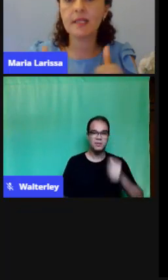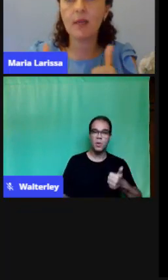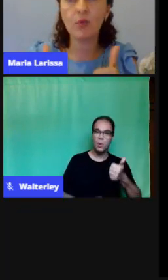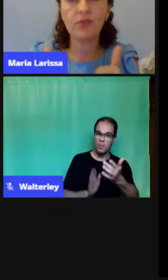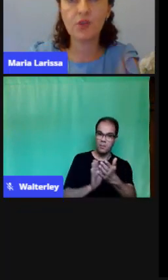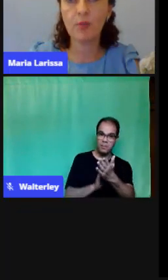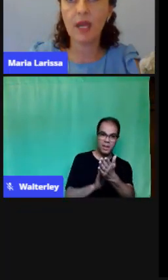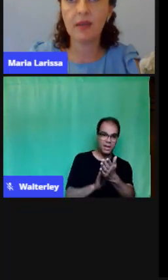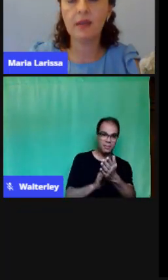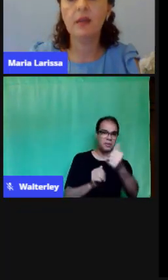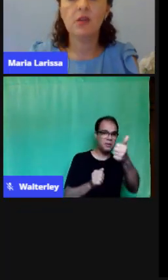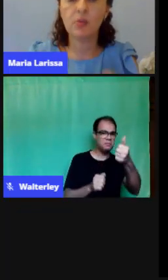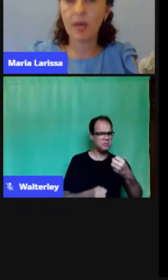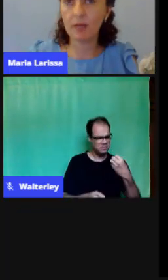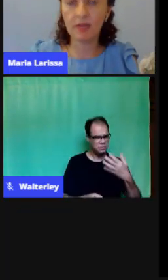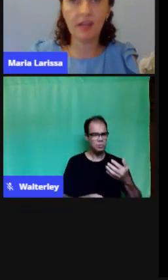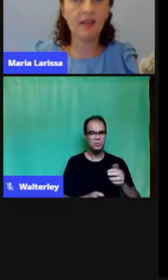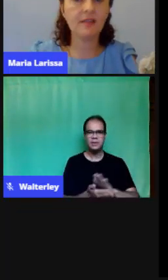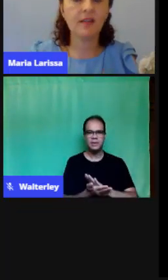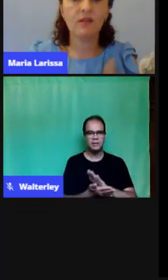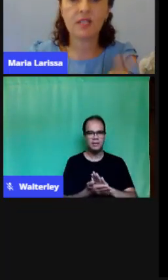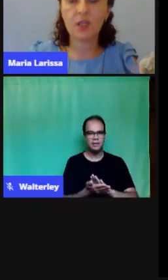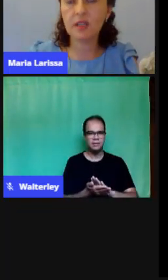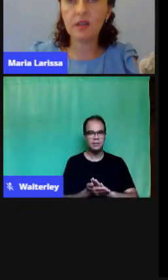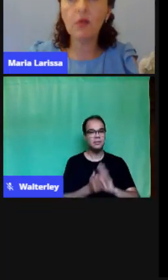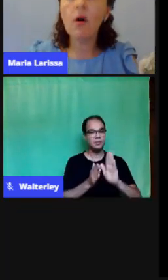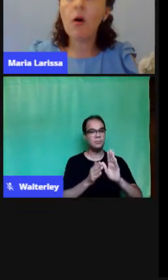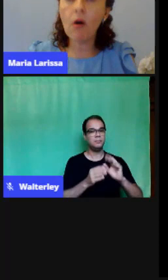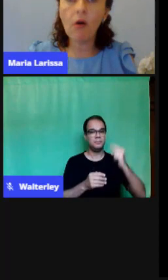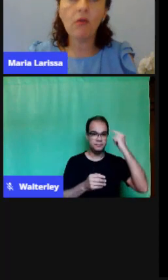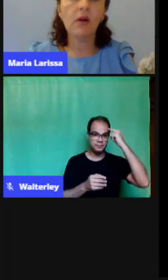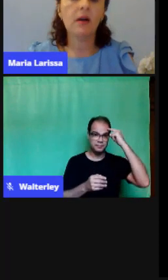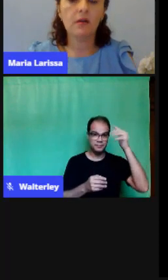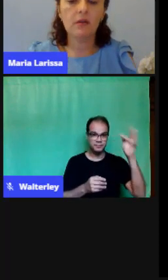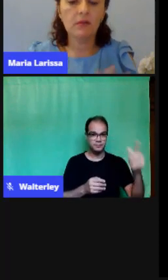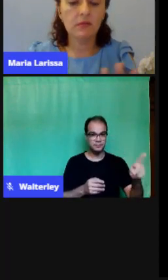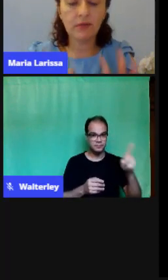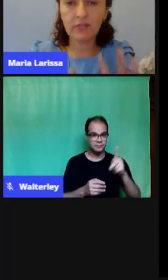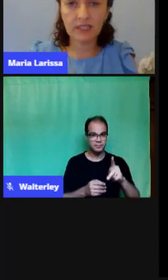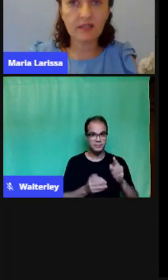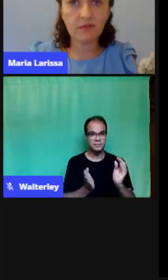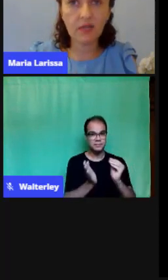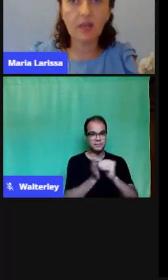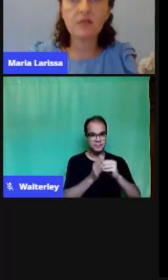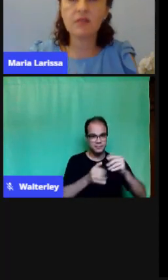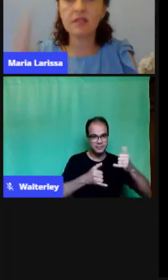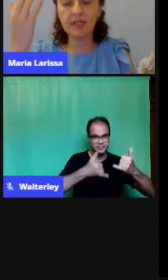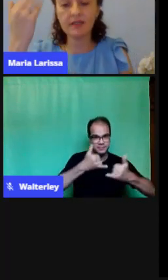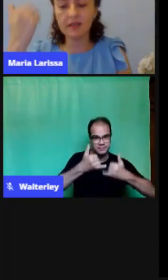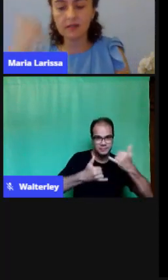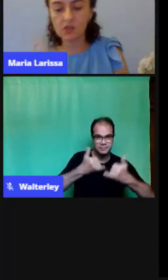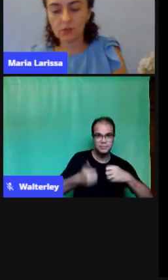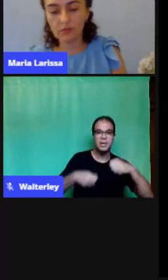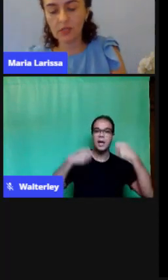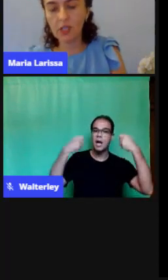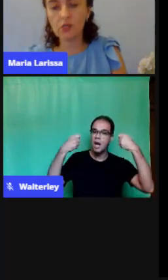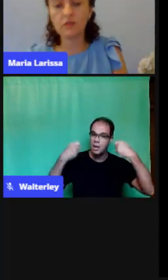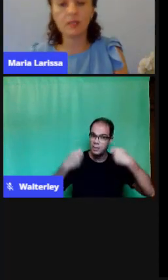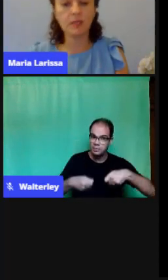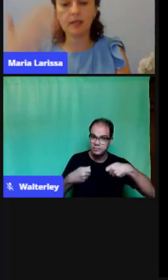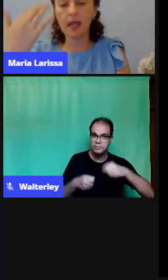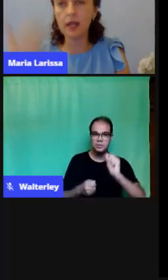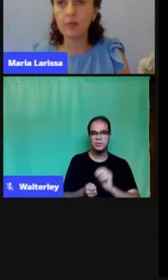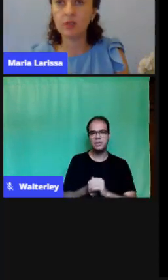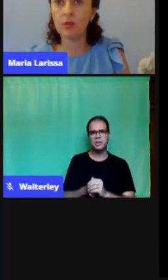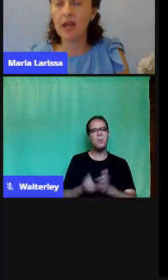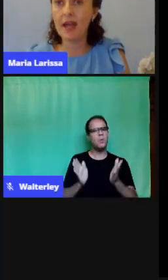imediatamente você recebe um feedback de parabéns, você conseguiu, ou não foi dessa vez, você precisa assistir o vídeo,